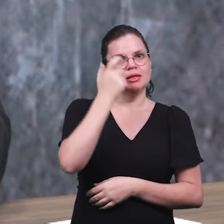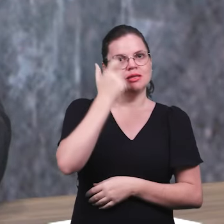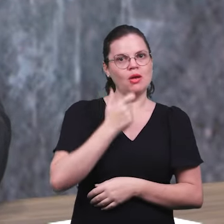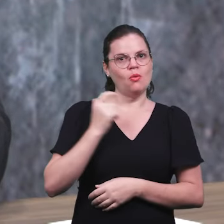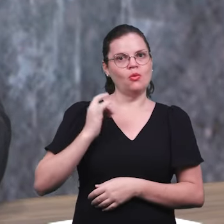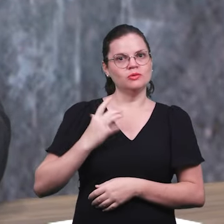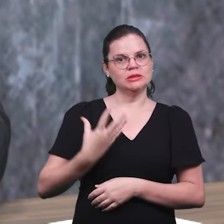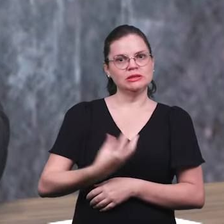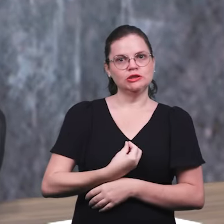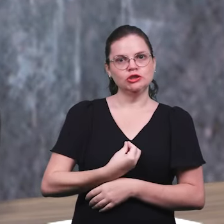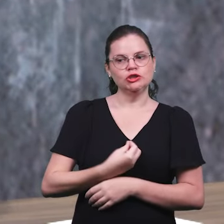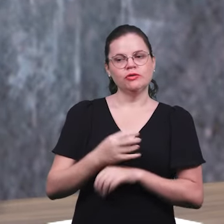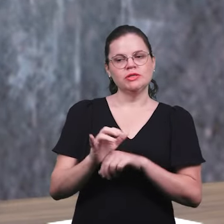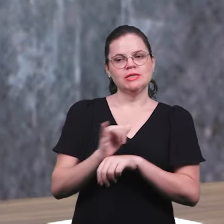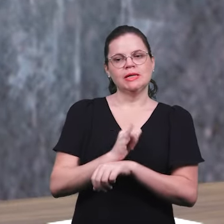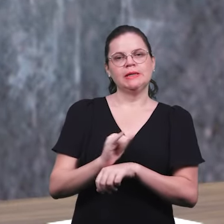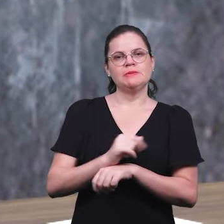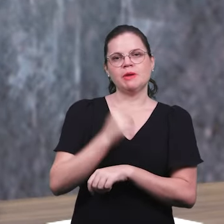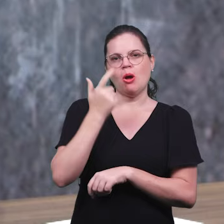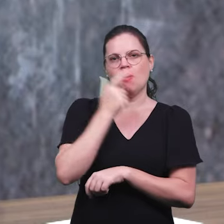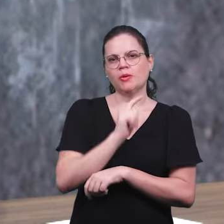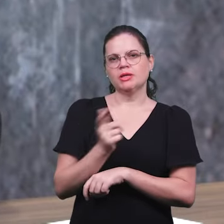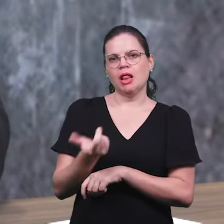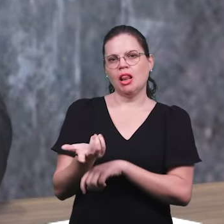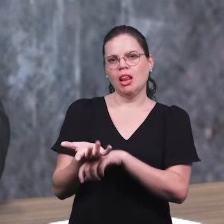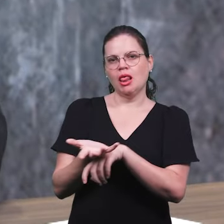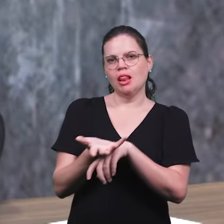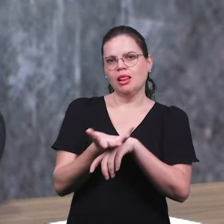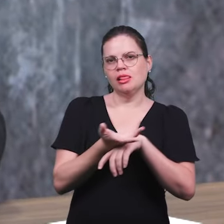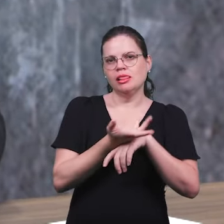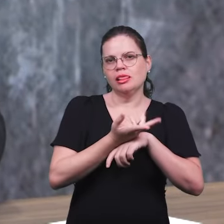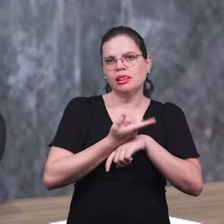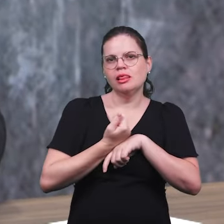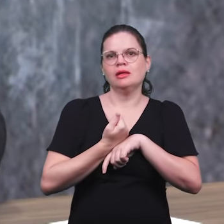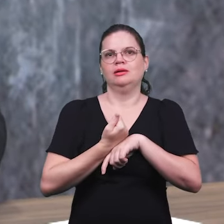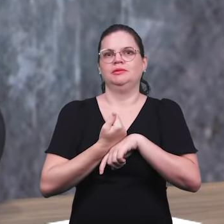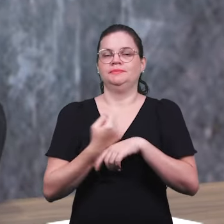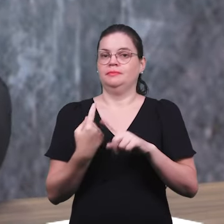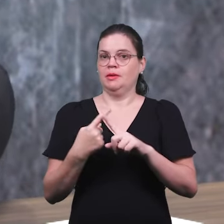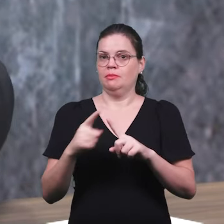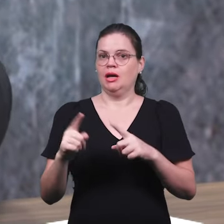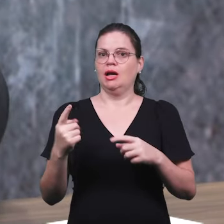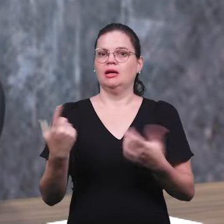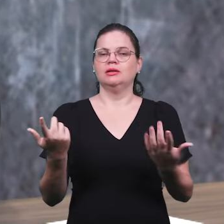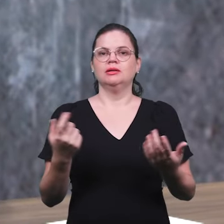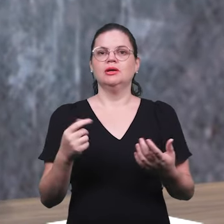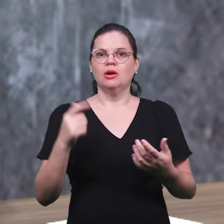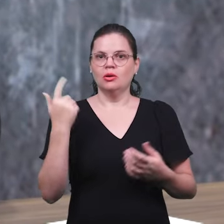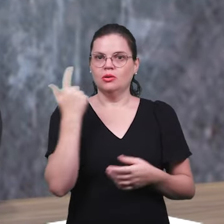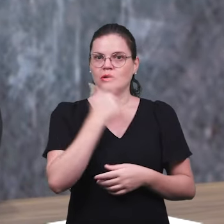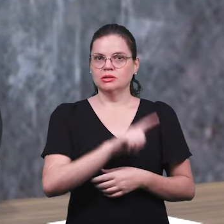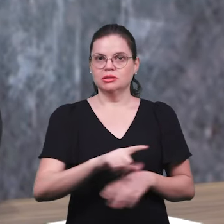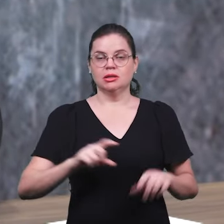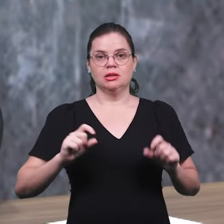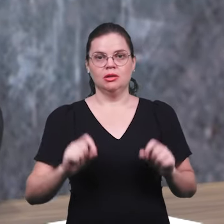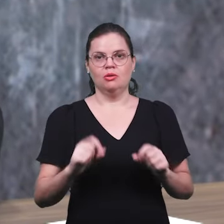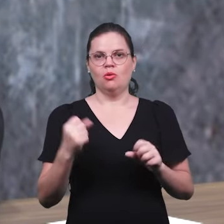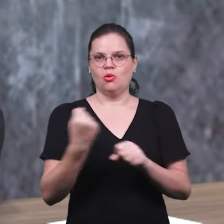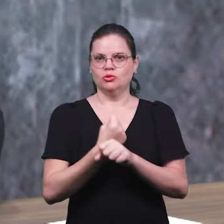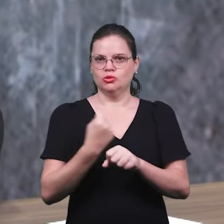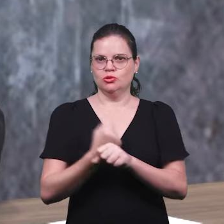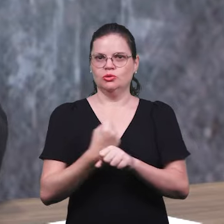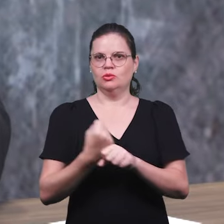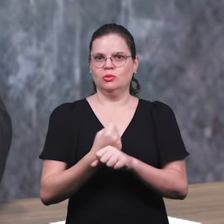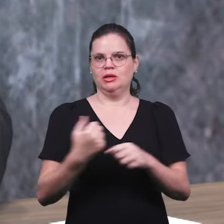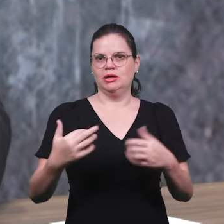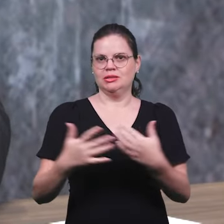Constantino, imperador Constantino. E, por sinal, ele reconstruiu a cidade de Bizâncio, passou a ter o nome dele Constantinopla, hoje a cidade de